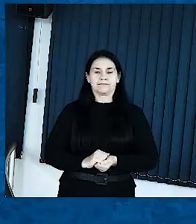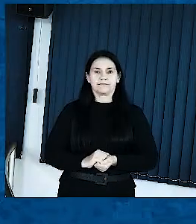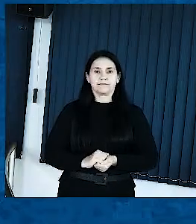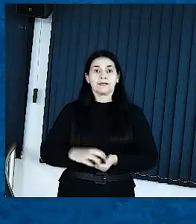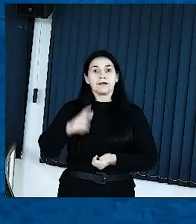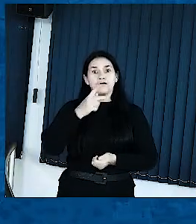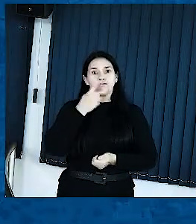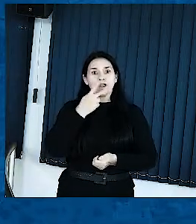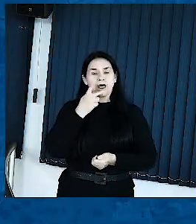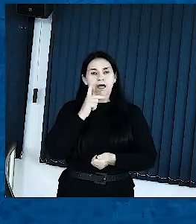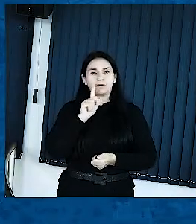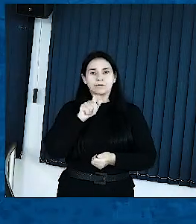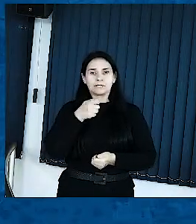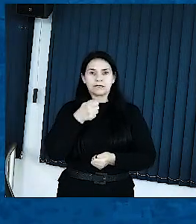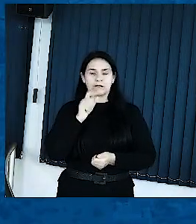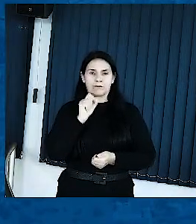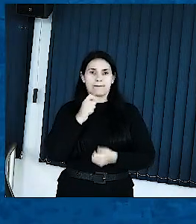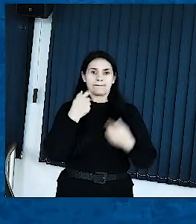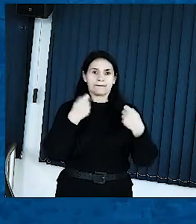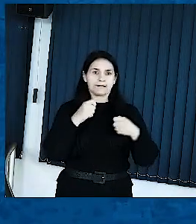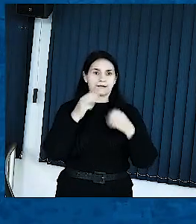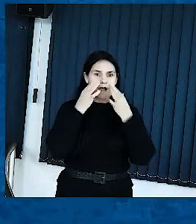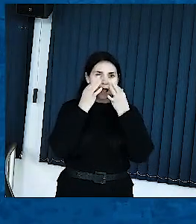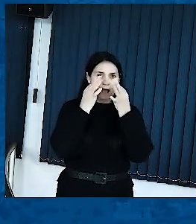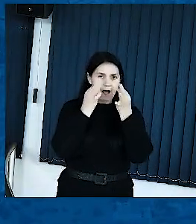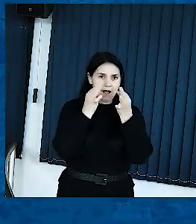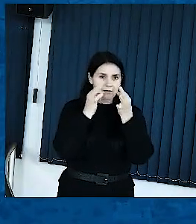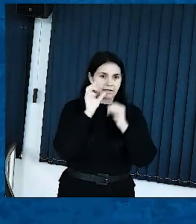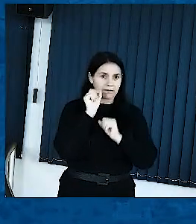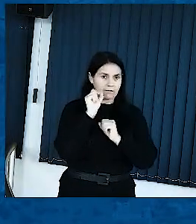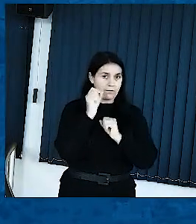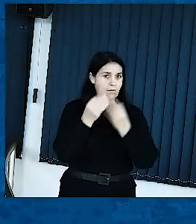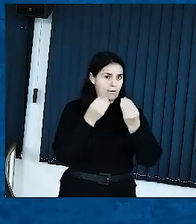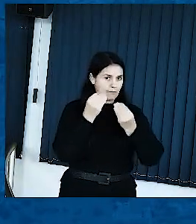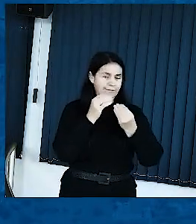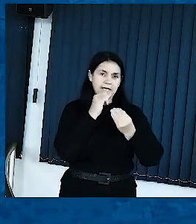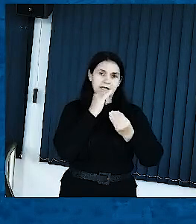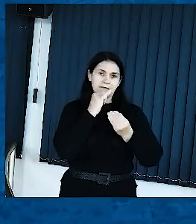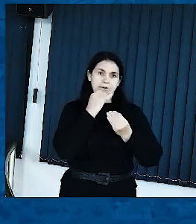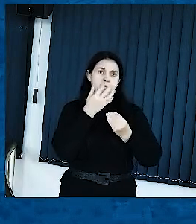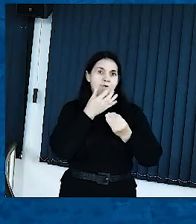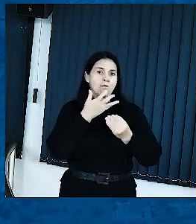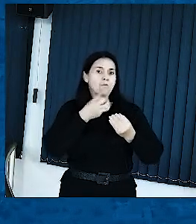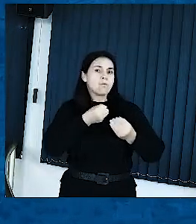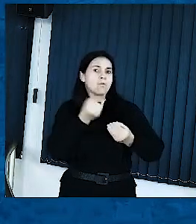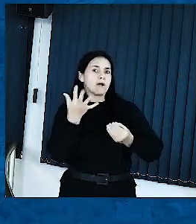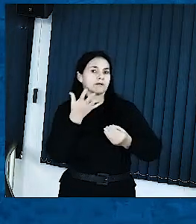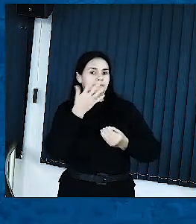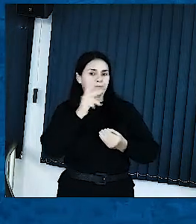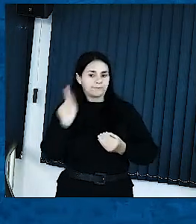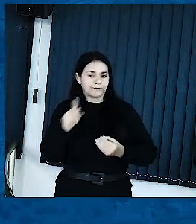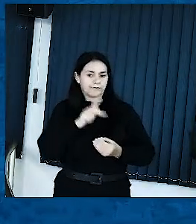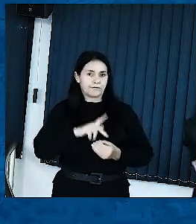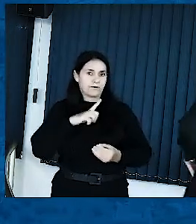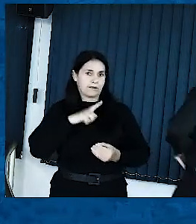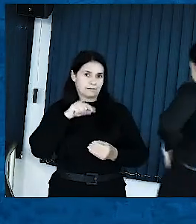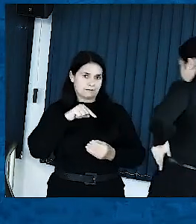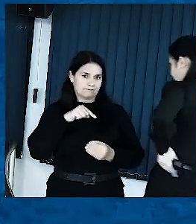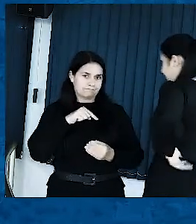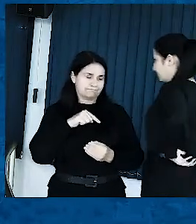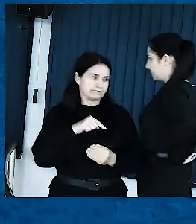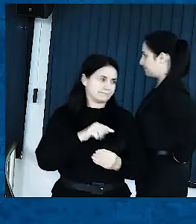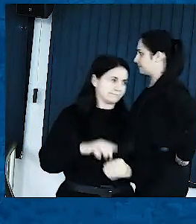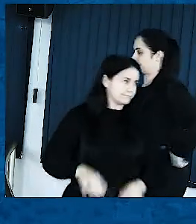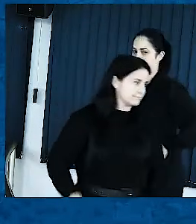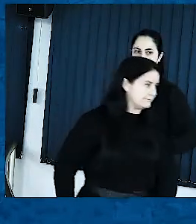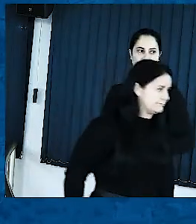E falando em sinais, o que a gente precisa ser atento? Quantos professores estão aqui? Levanta a mão quem é